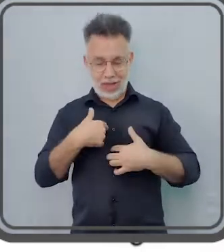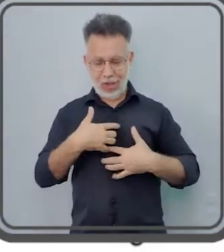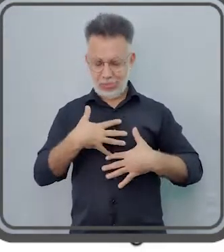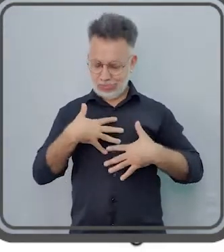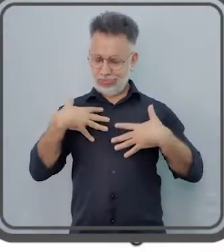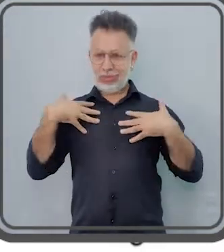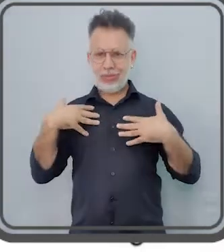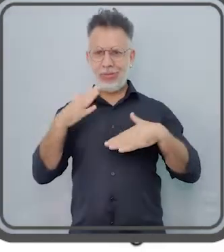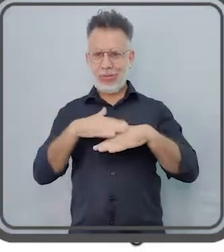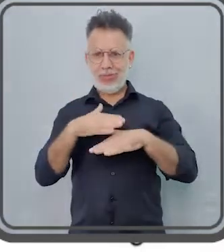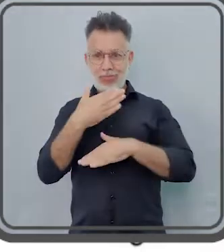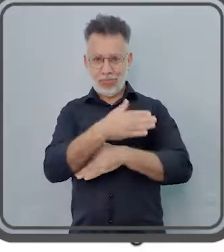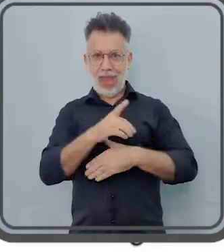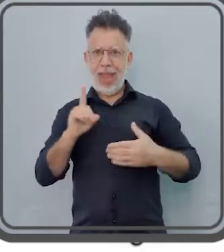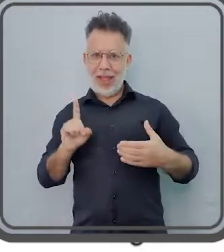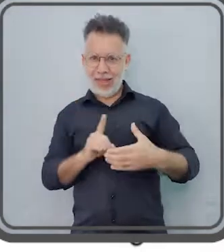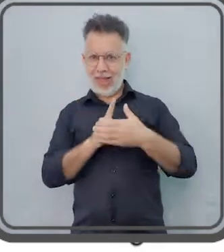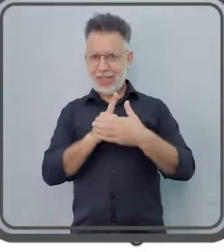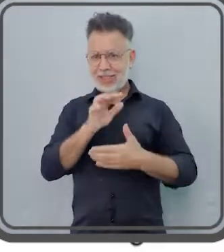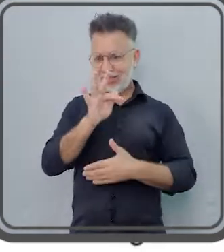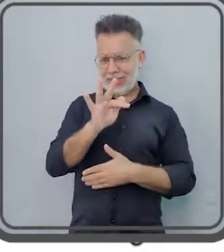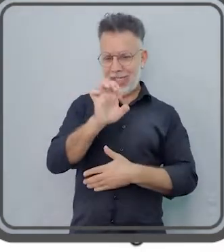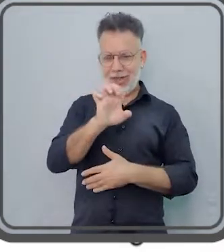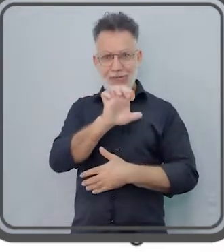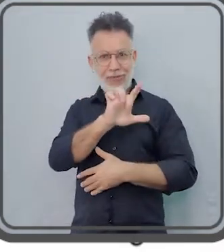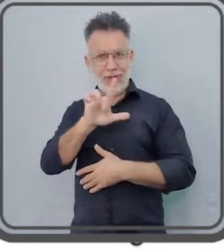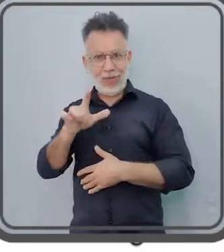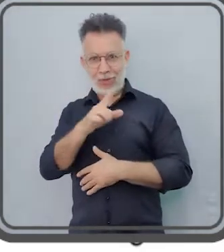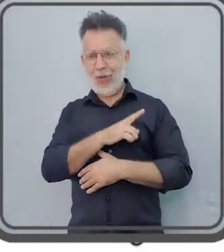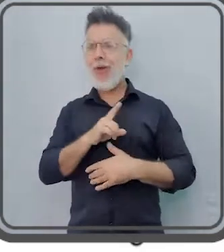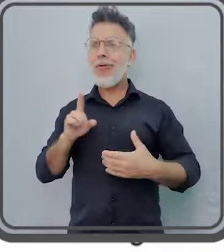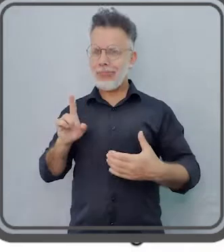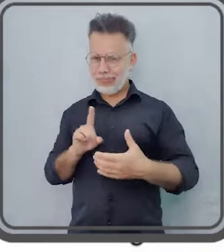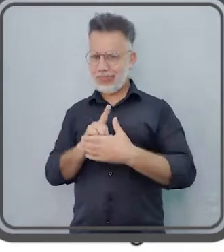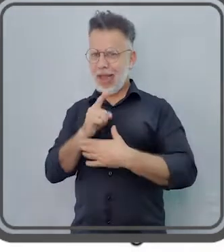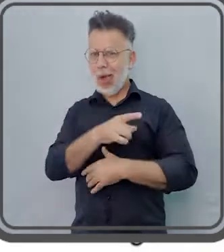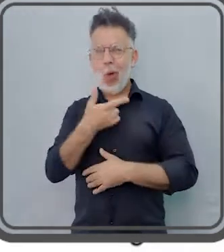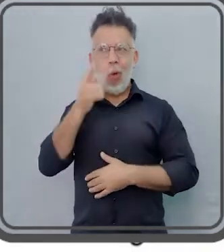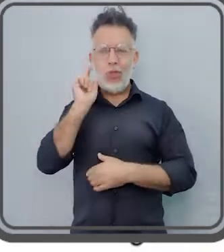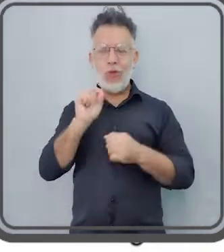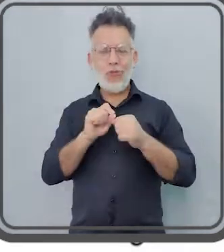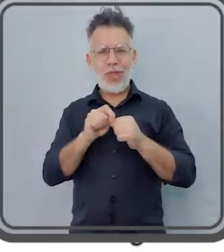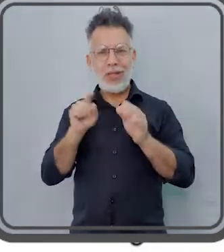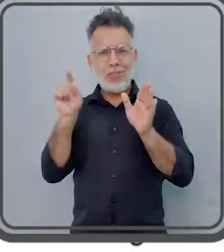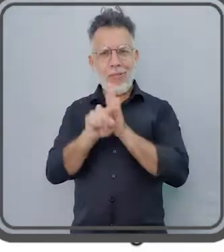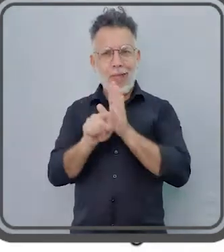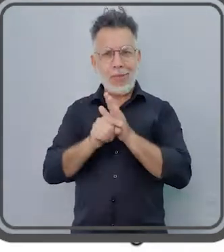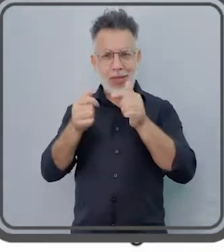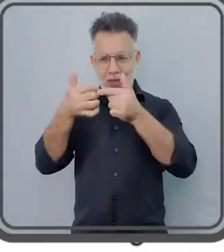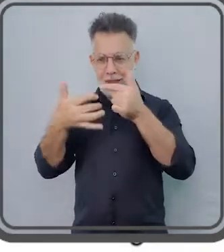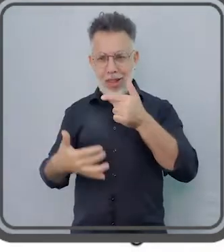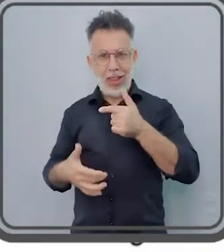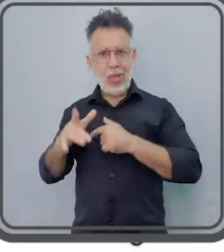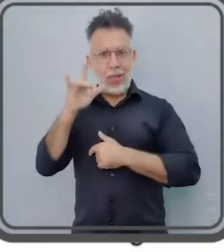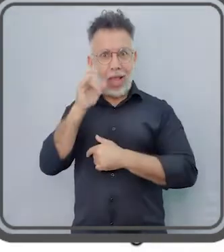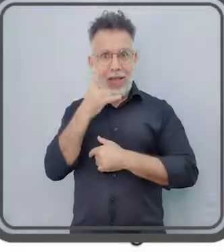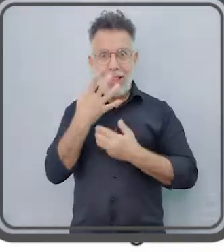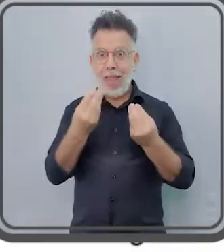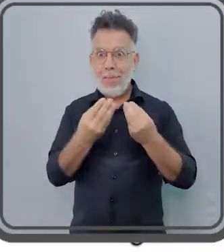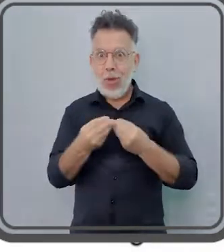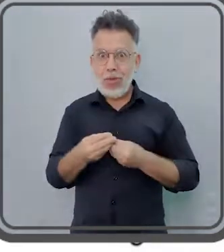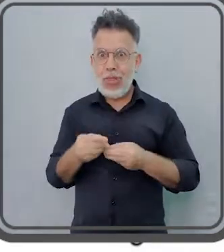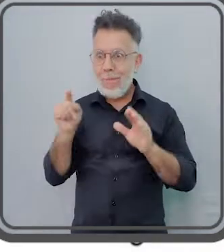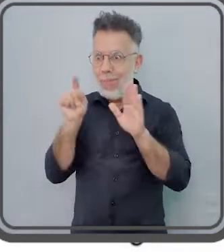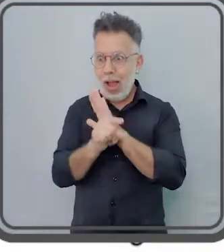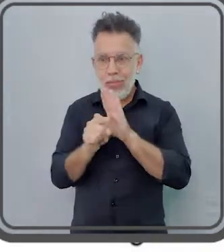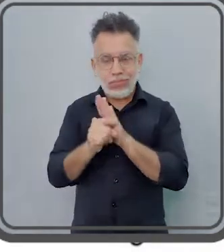uma entusiasta da Fio, cliente. E até, ontem eu fiz uma enquete no meu Instagram, foi curioso o quanto de polêmica eu gerei.